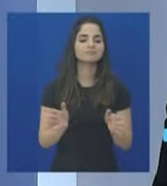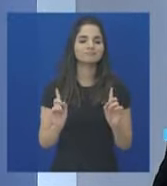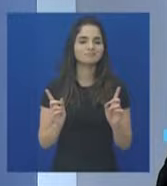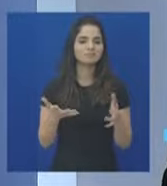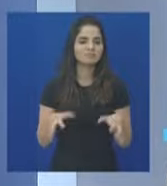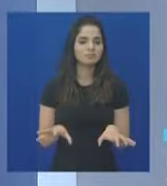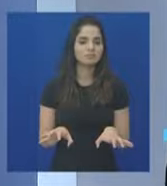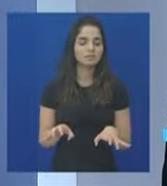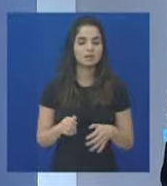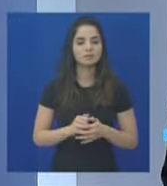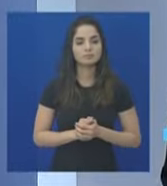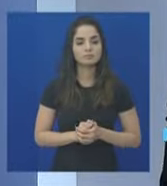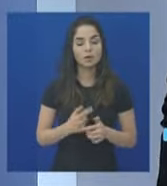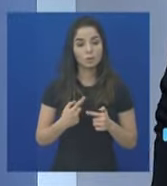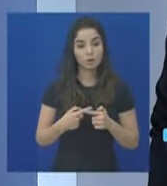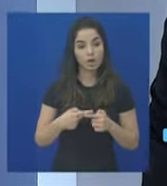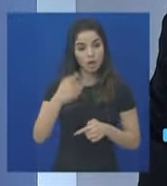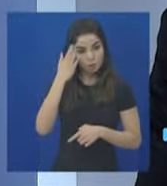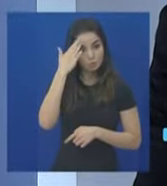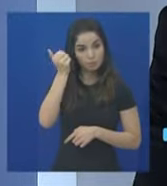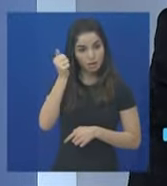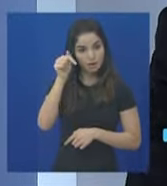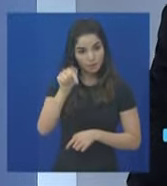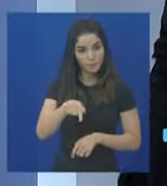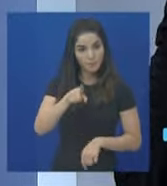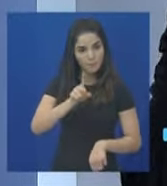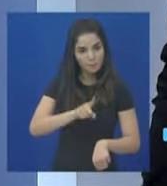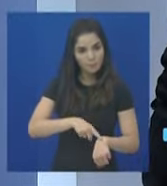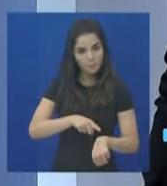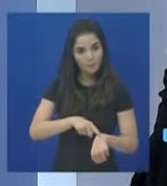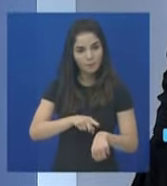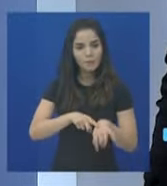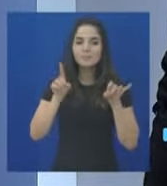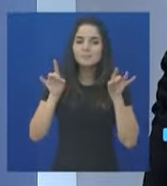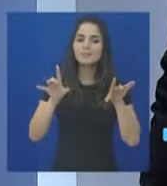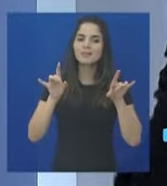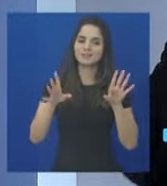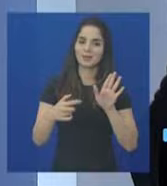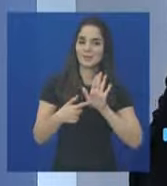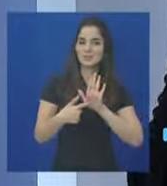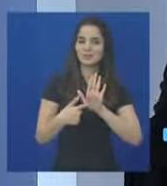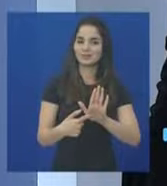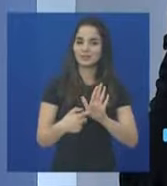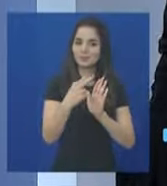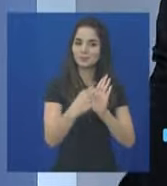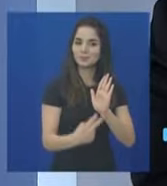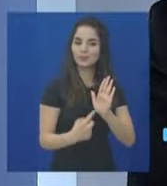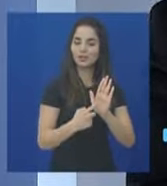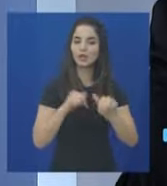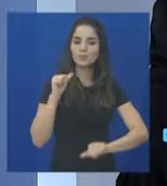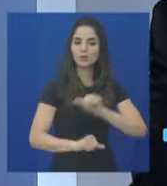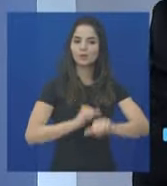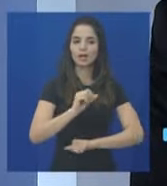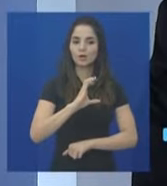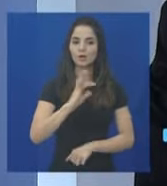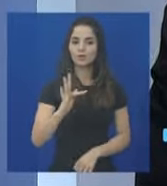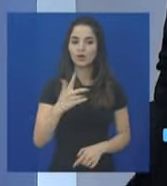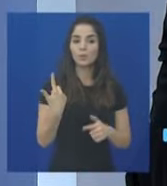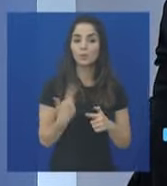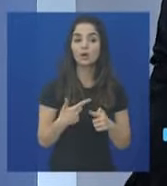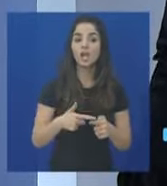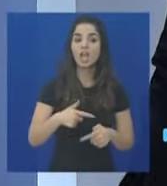Porque eu entendo que isso aqui é um momento democrático para apresentarmos proposta de reconstrução. Eu vou reconstruir porque eu vou ser